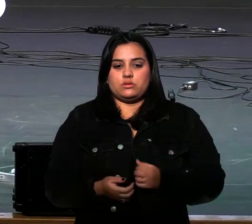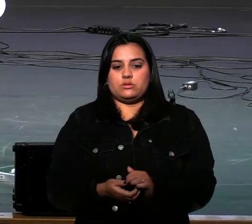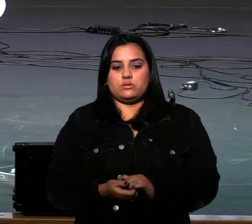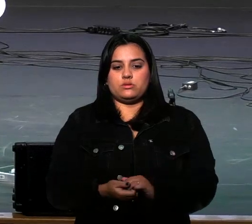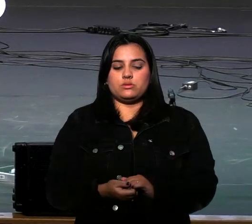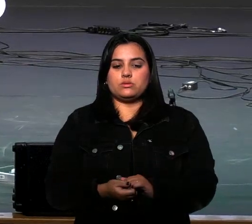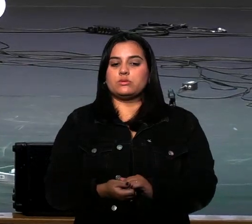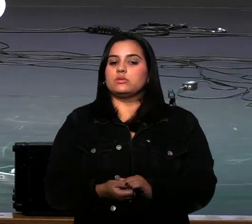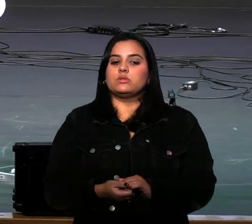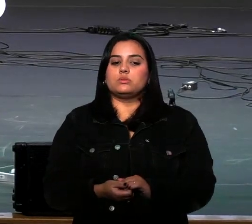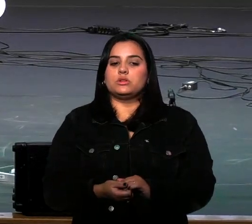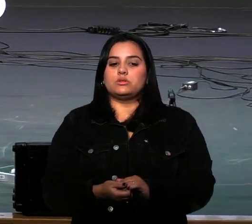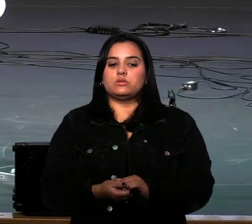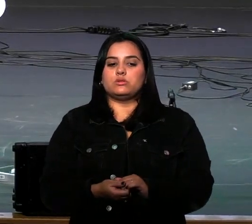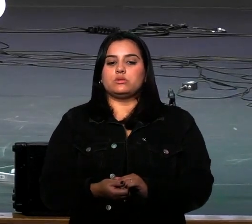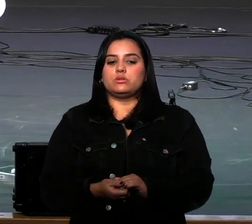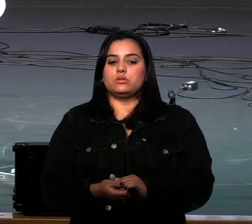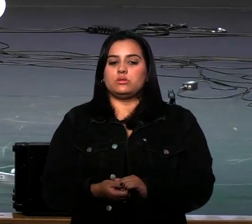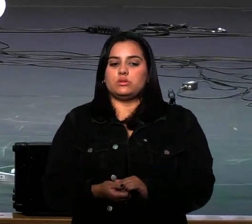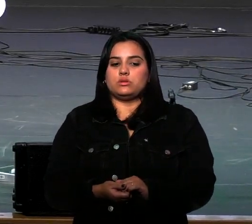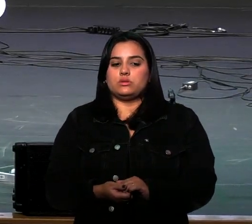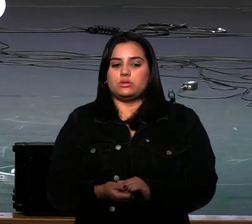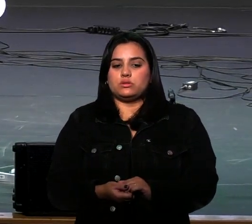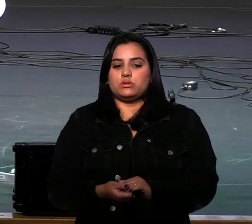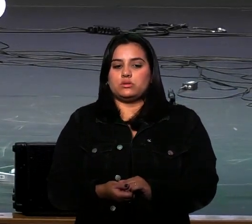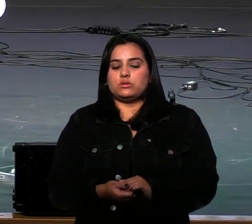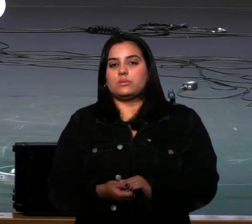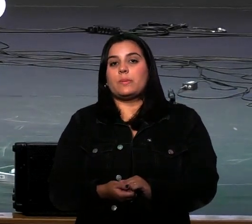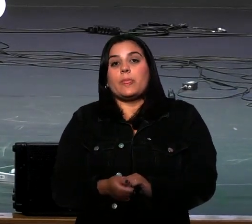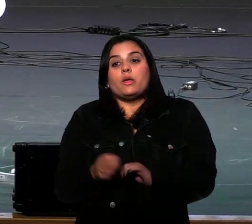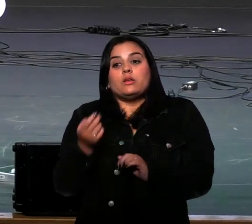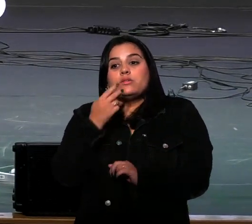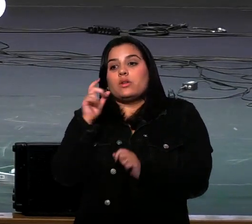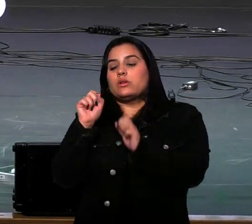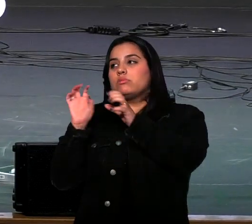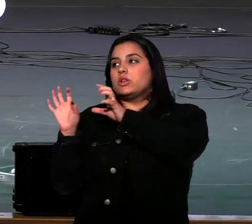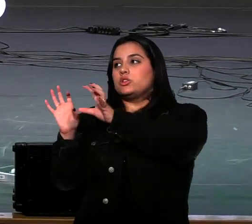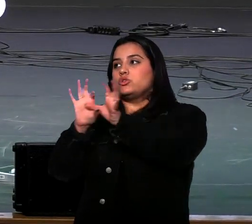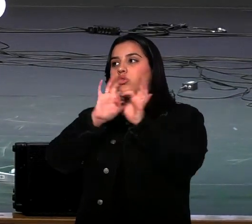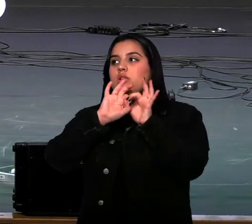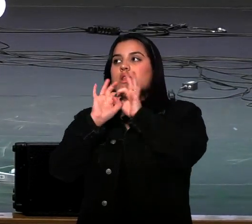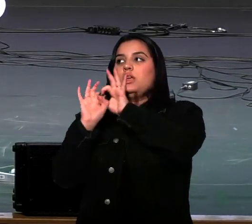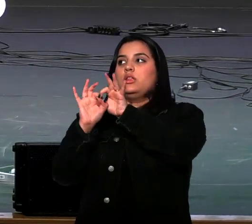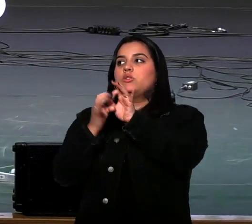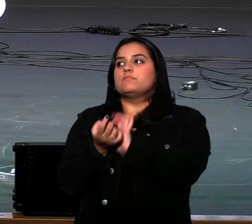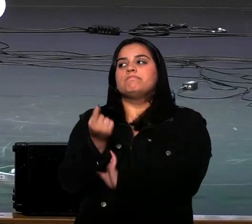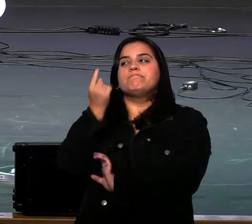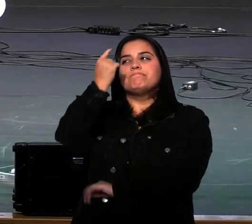aqui. Quando a gente fala de unidade, a gente pensa a igreja algumas vezes